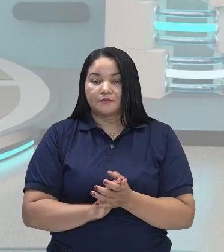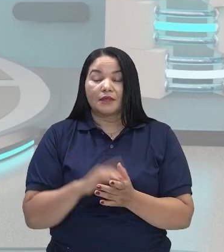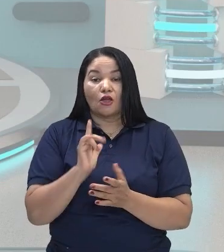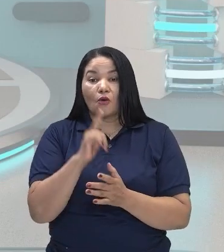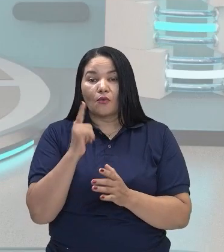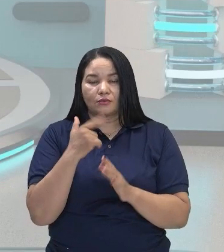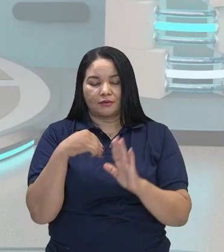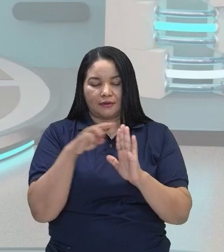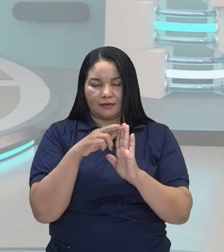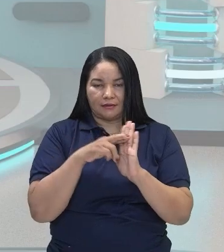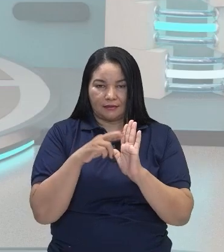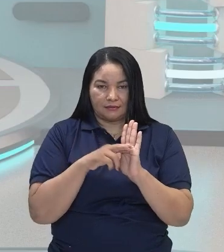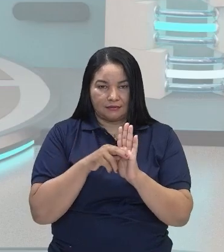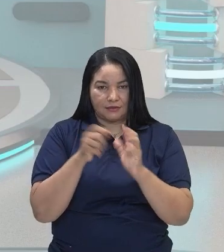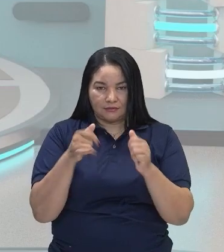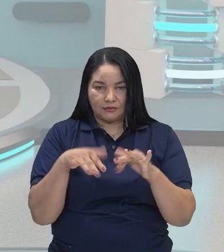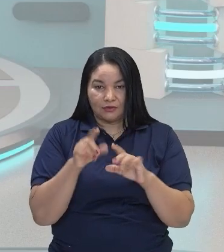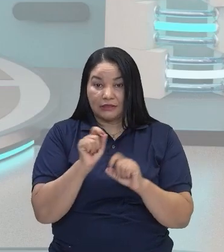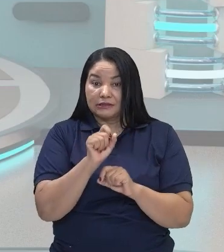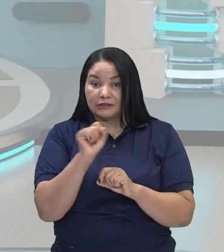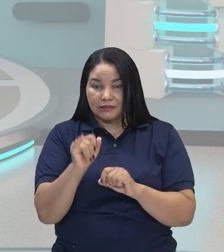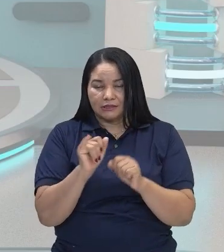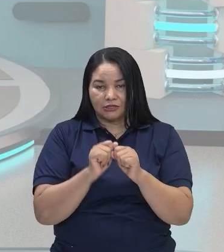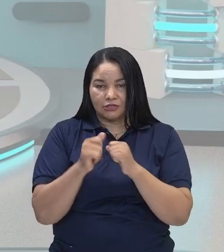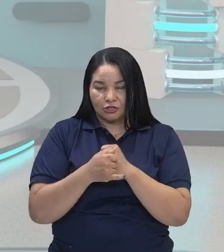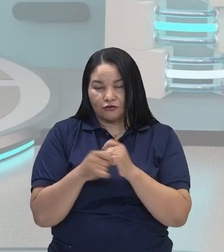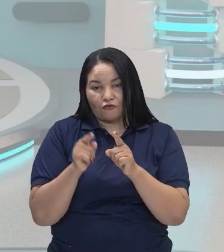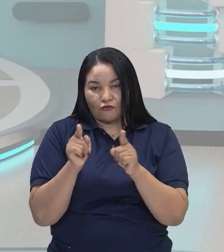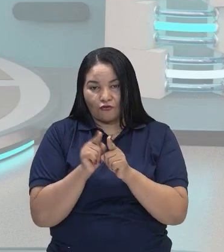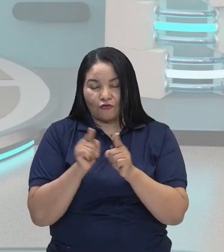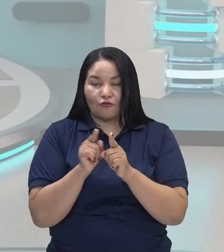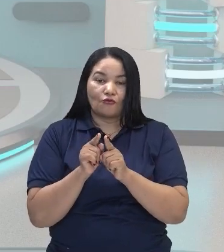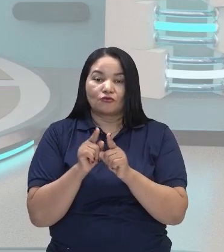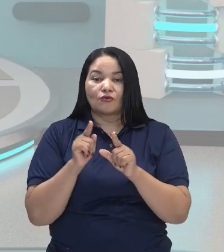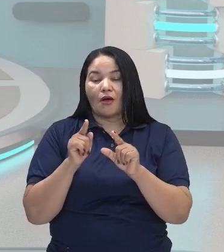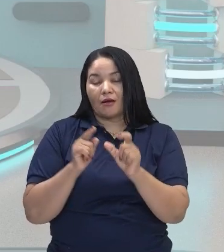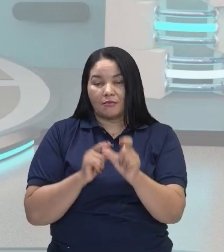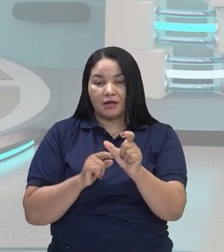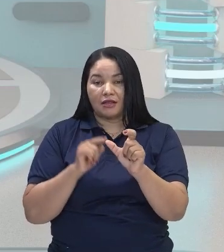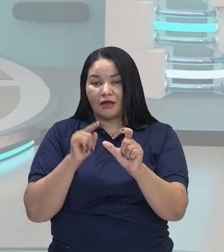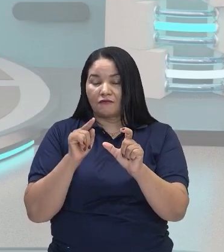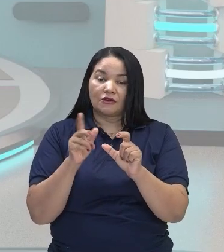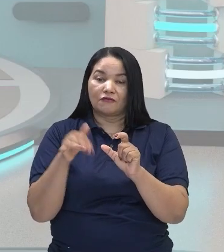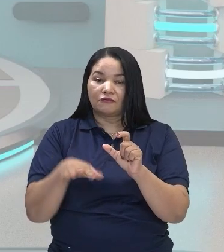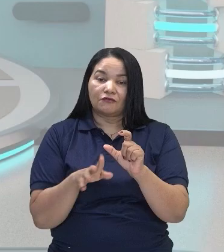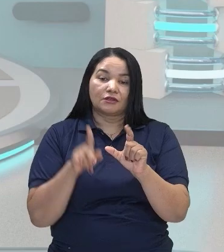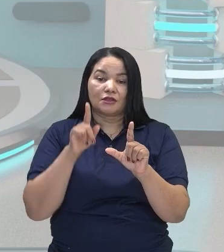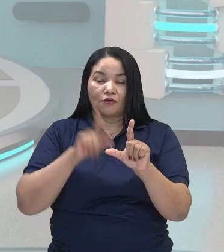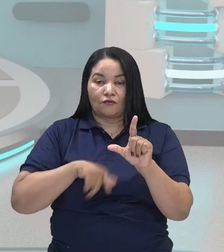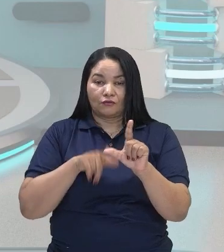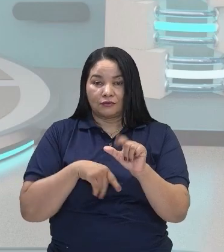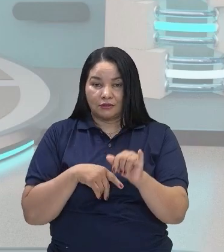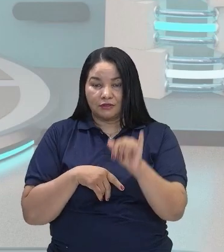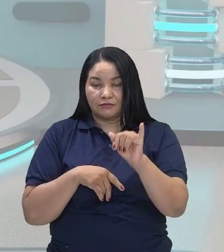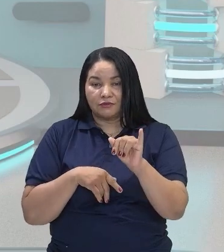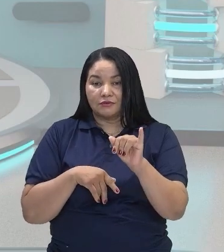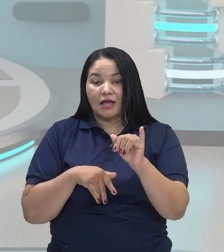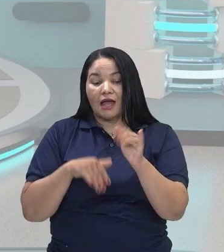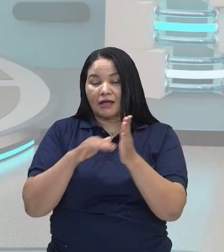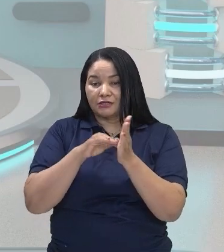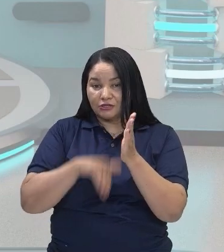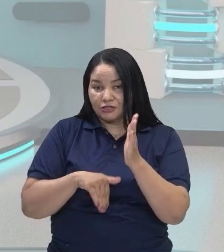meu adjetivo curto tiver terminação em Y, eu vou substituir o Y e acrescentar